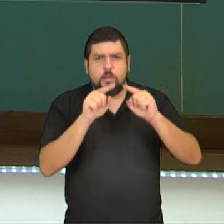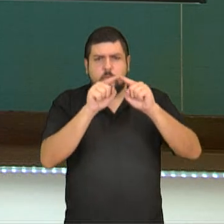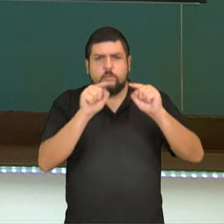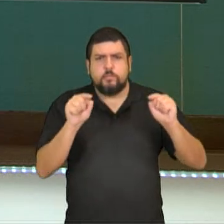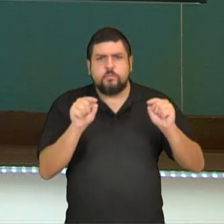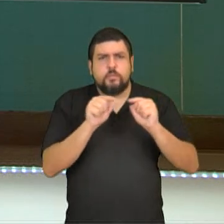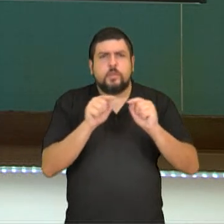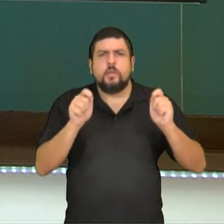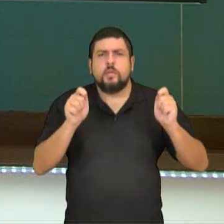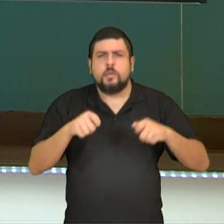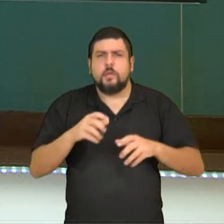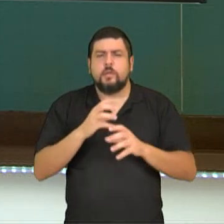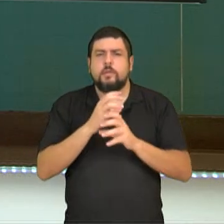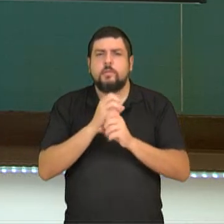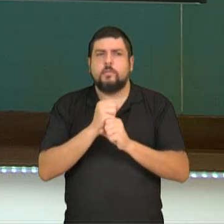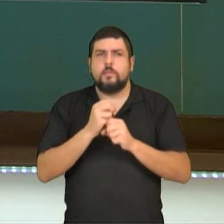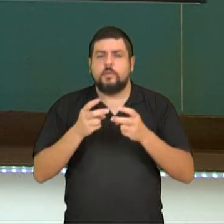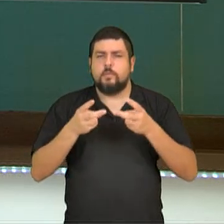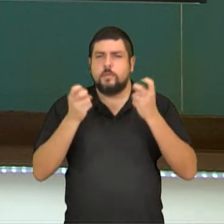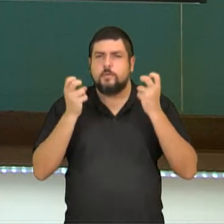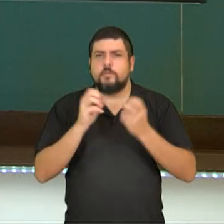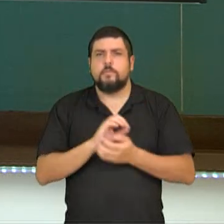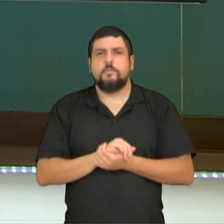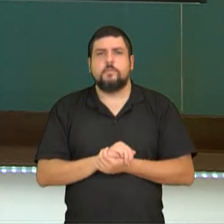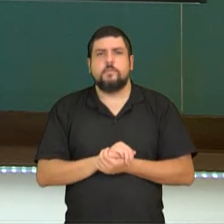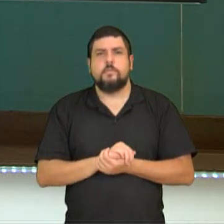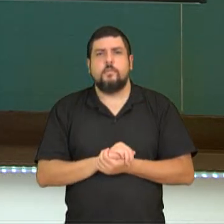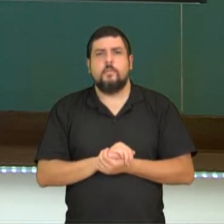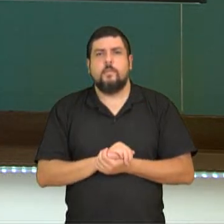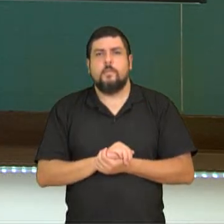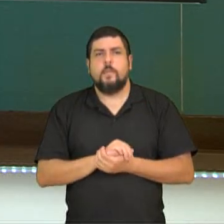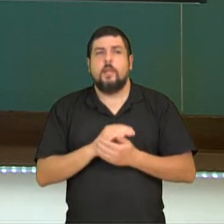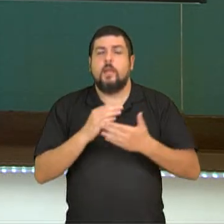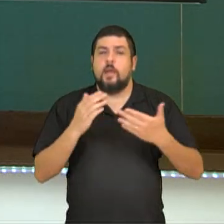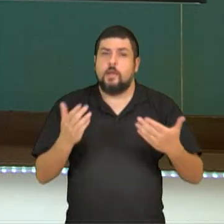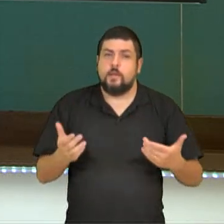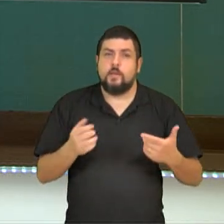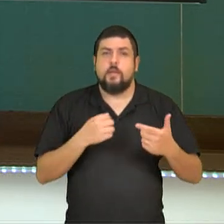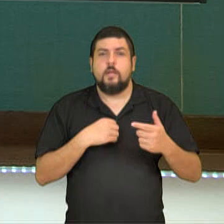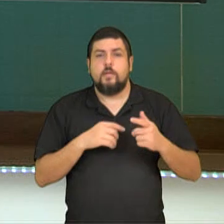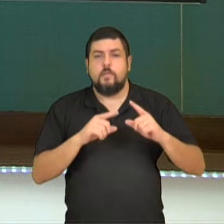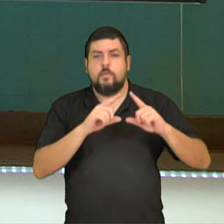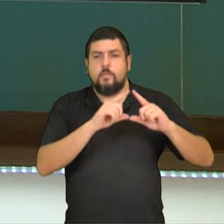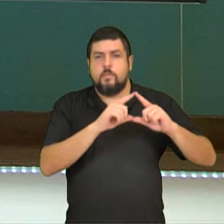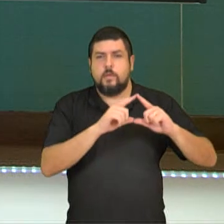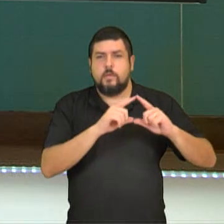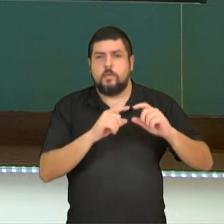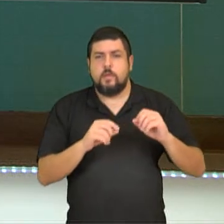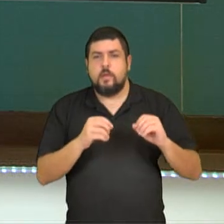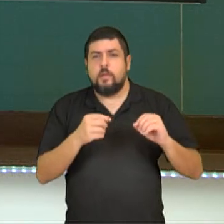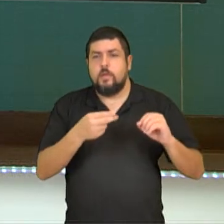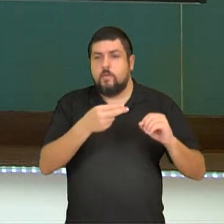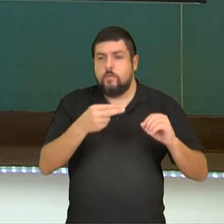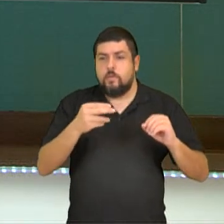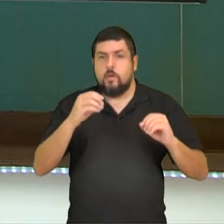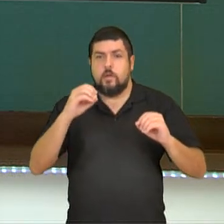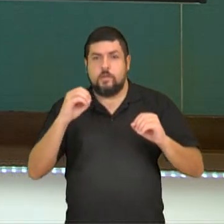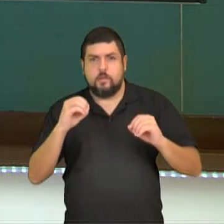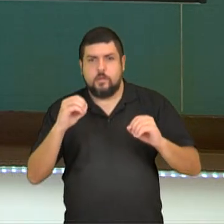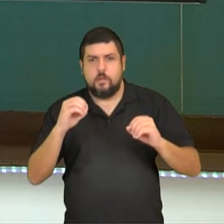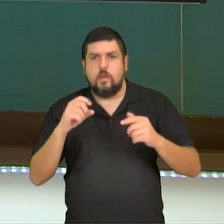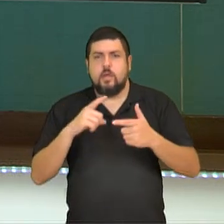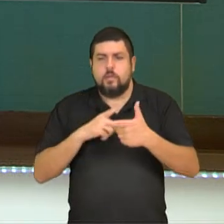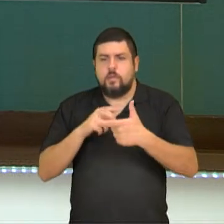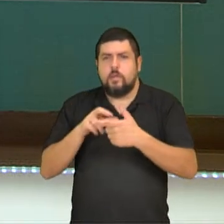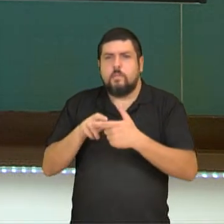tá bom, gente? Tá? Então, quando o delta for maior do que zero, a função tem raízes reais e